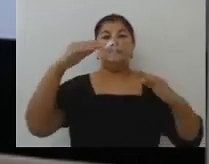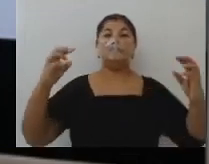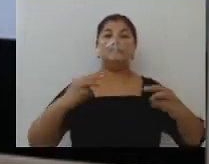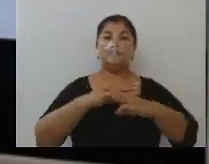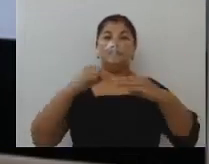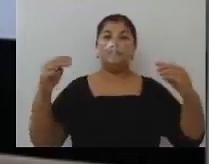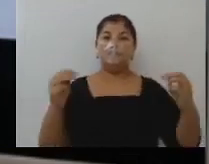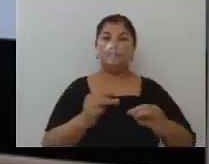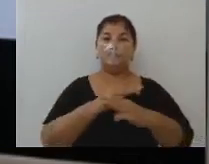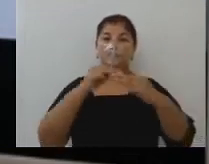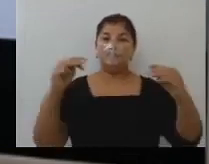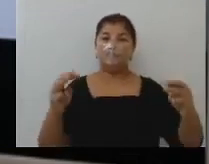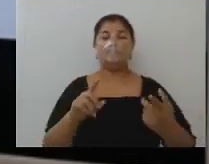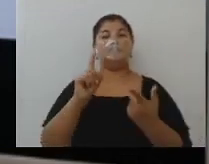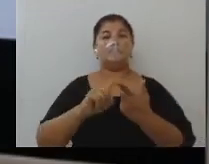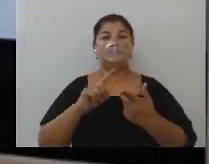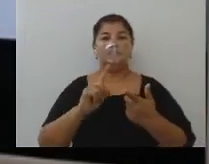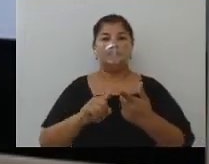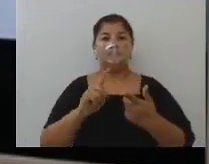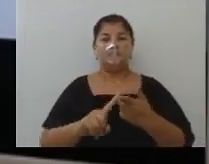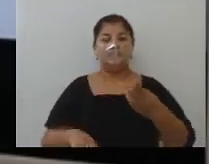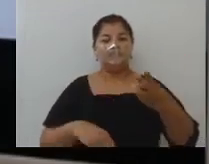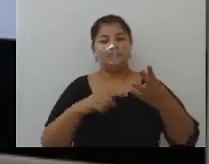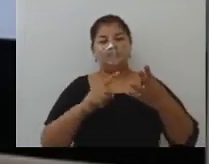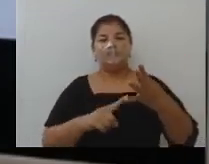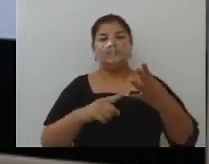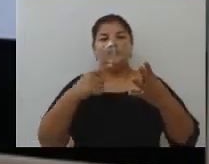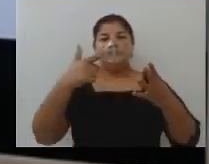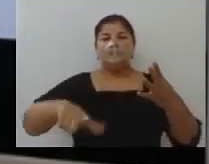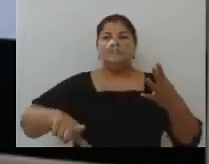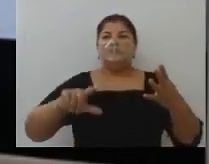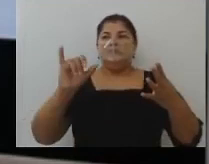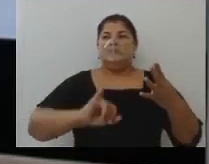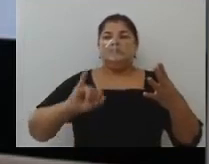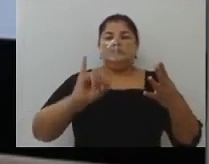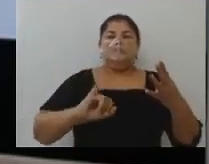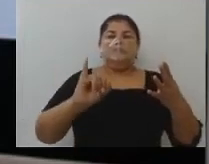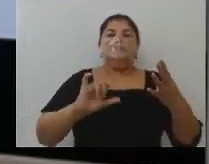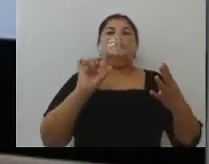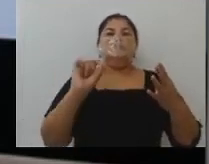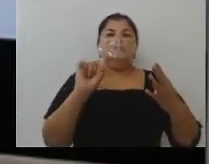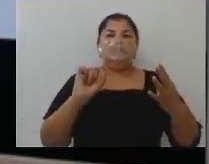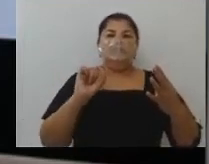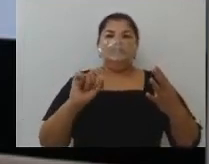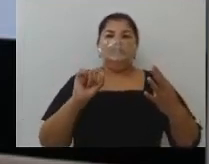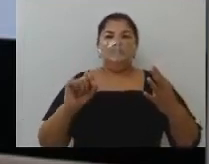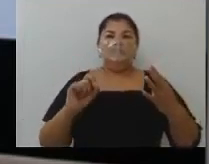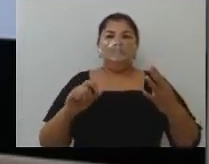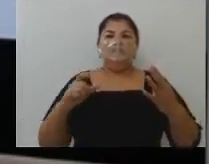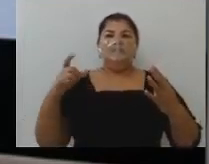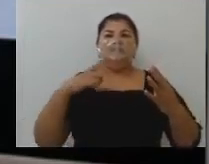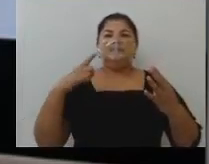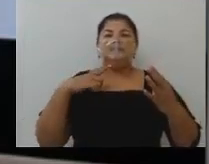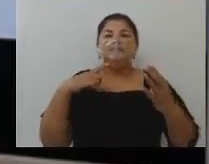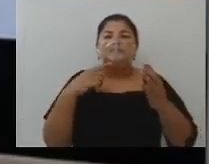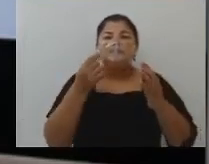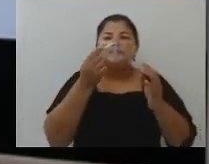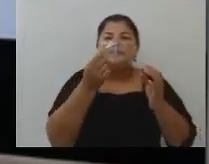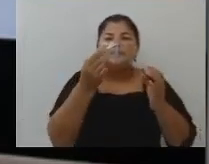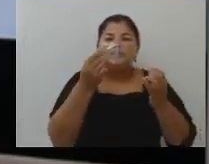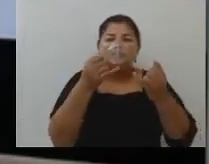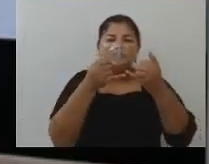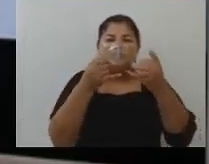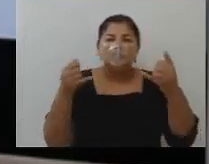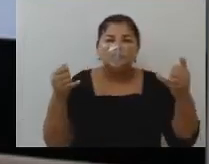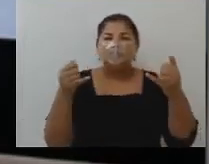taxa interessantíssima aqui. Essa taxa é espetacular. É uma faixa bem pequenininha desse